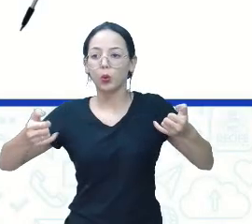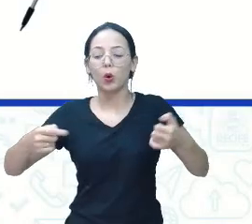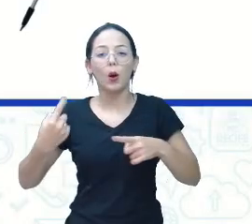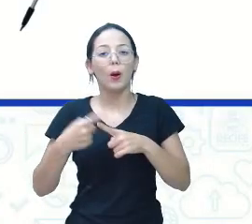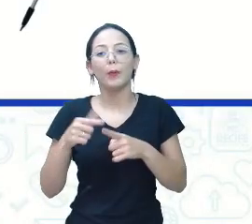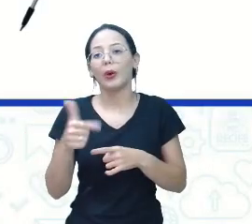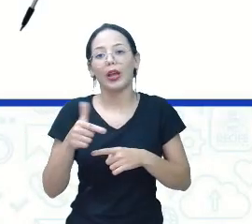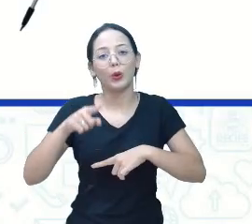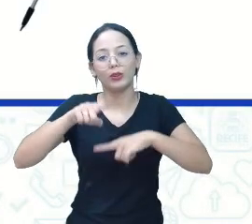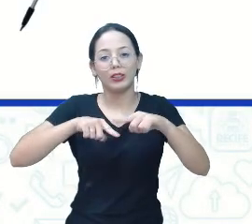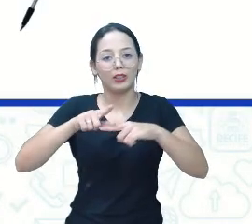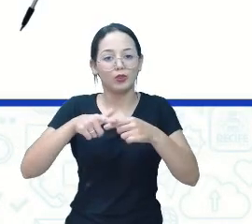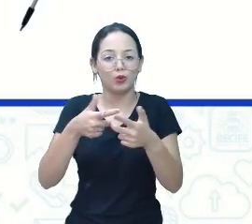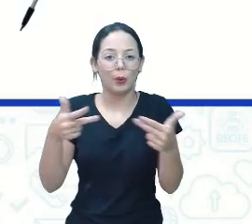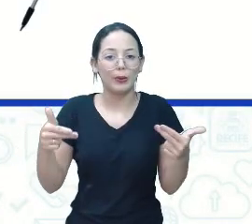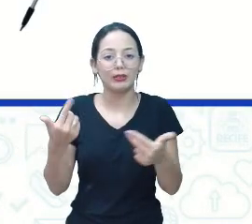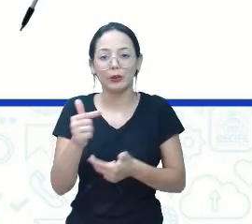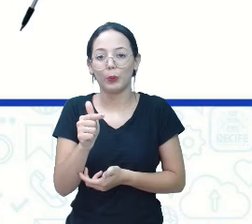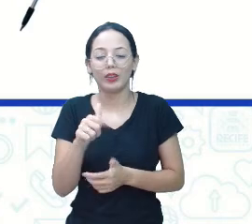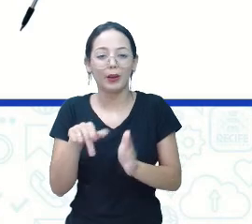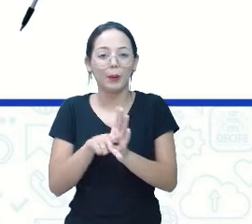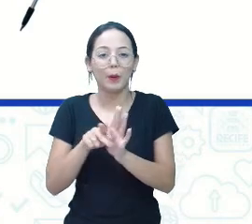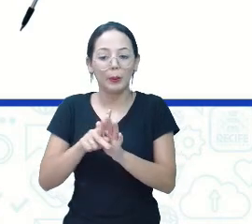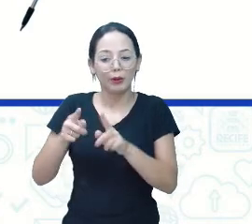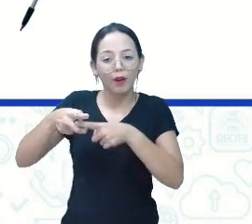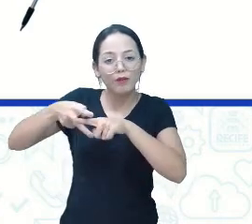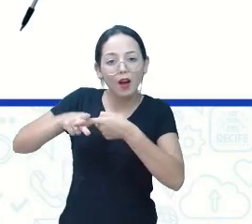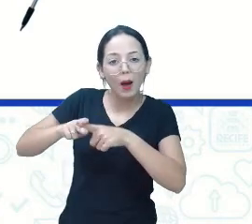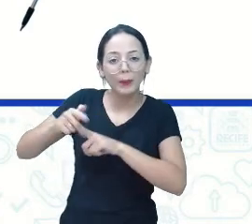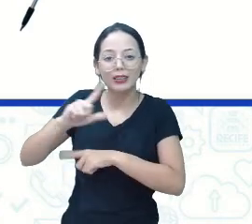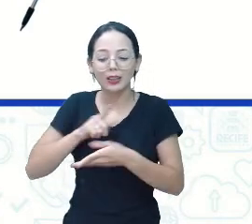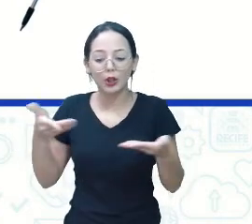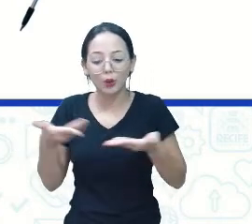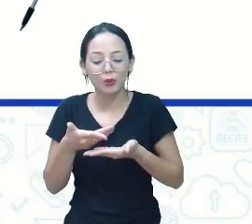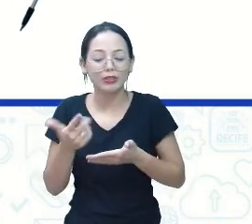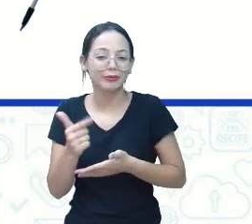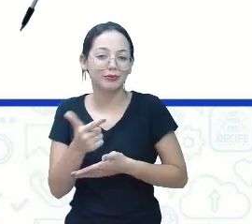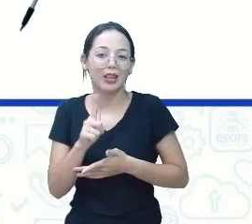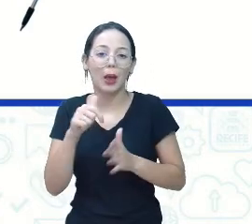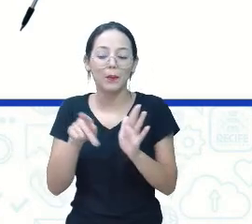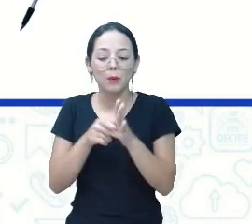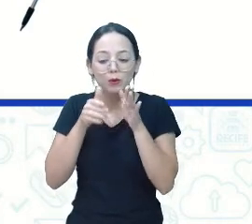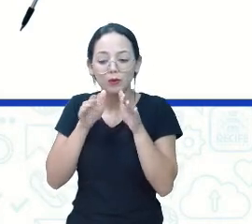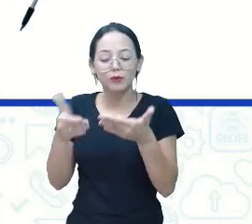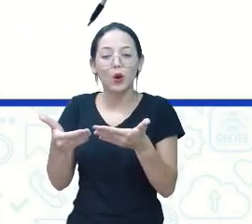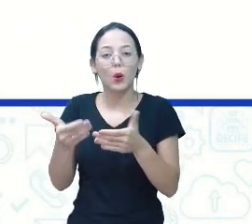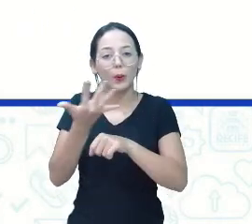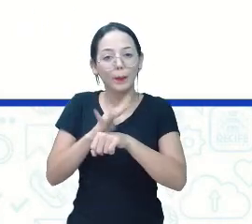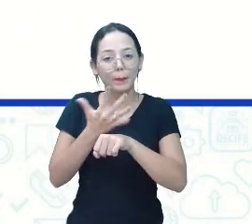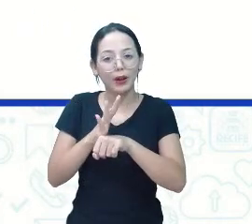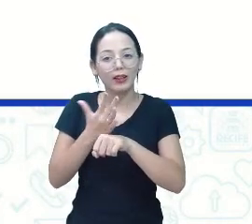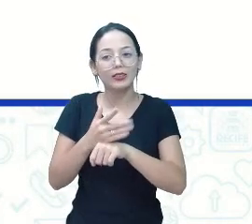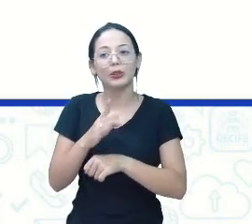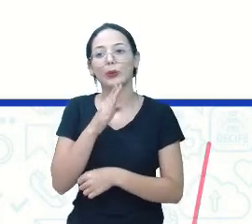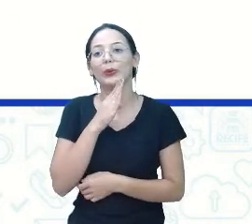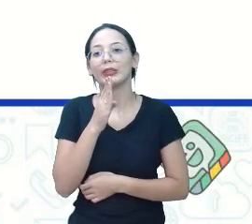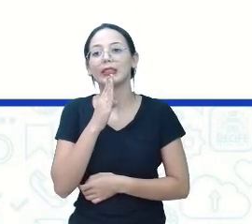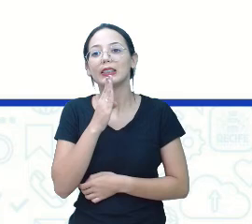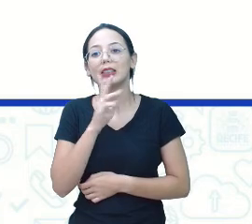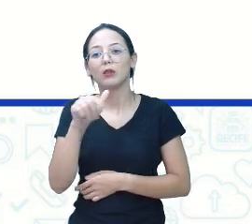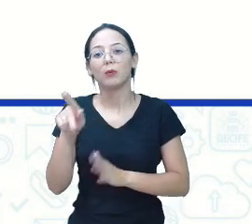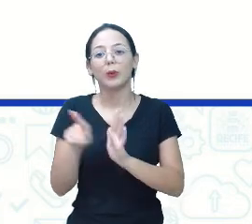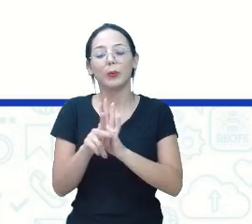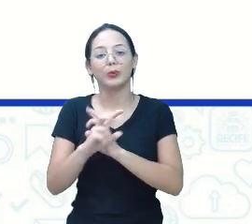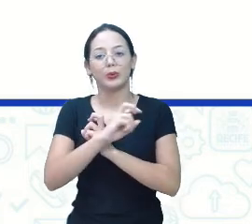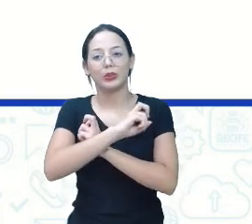instrumentos que a gente tem hoje. Os instrumentos que nós temos hoje, eles são feitos em função dessa prática que a gente conhece dos